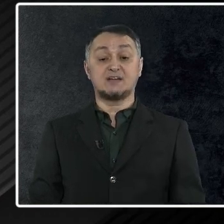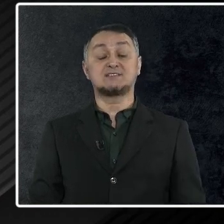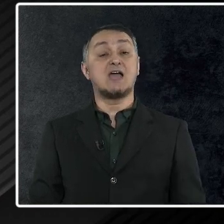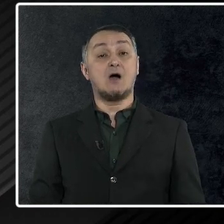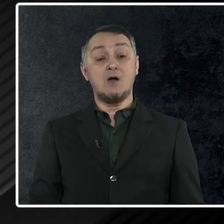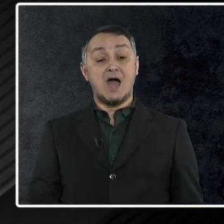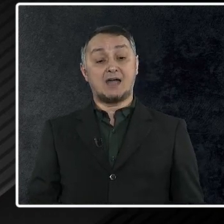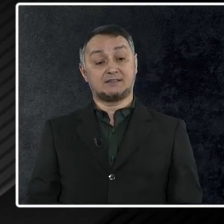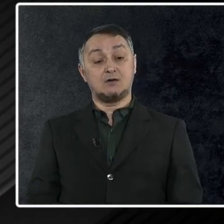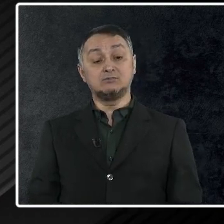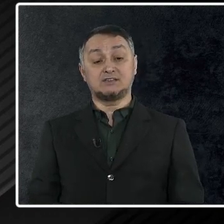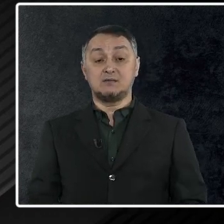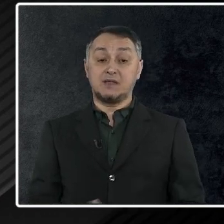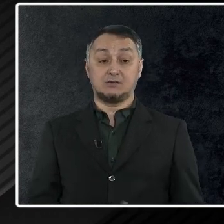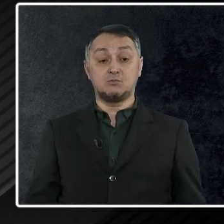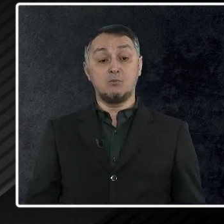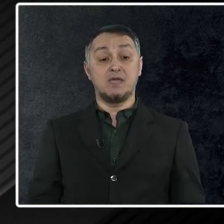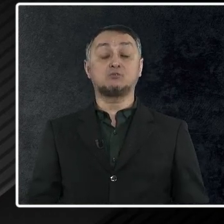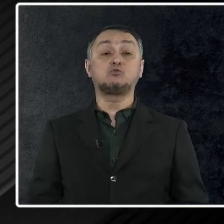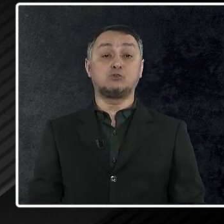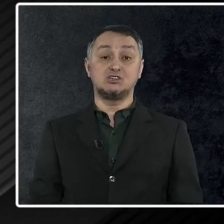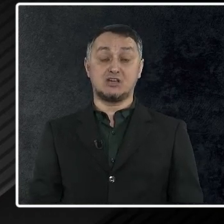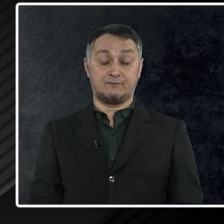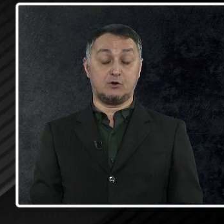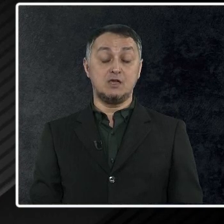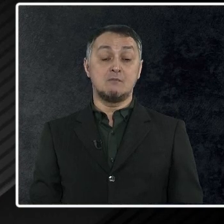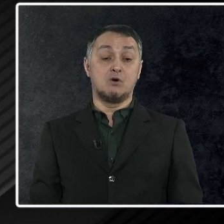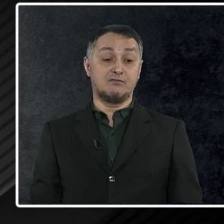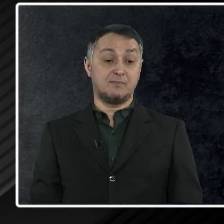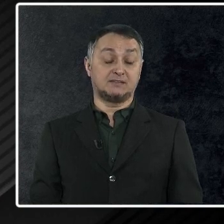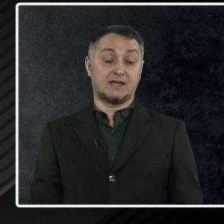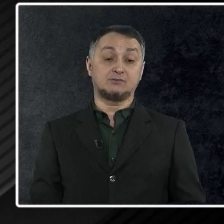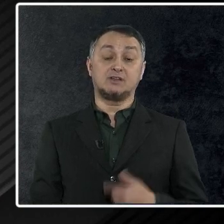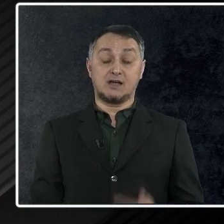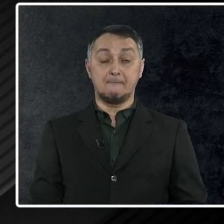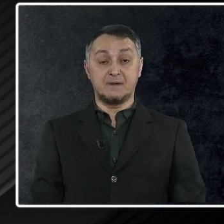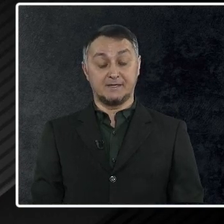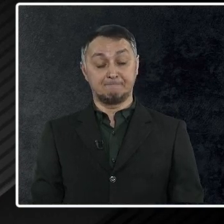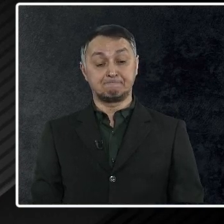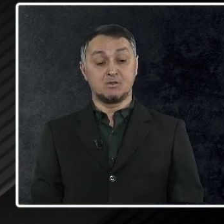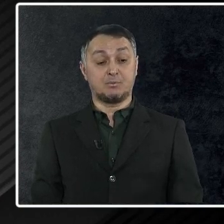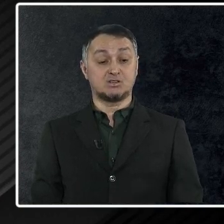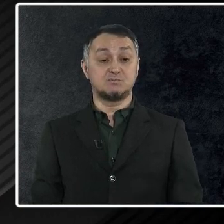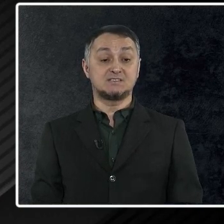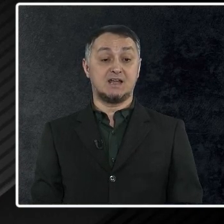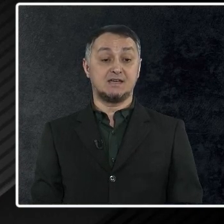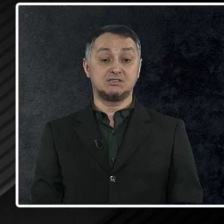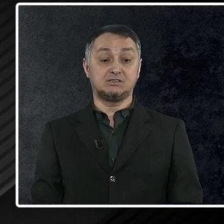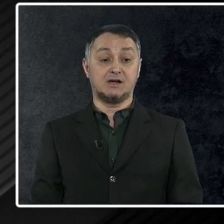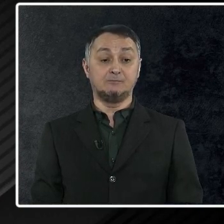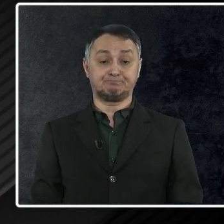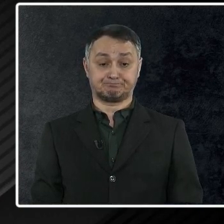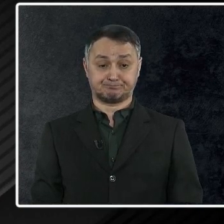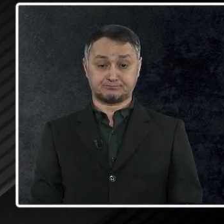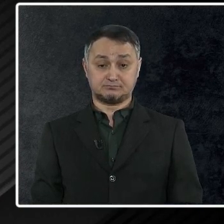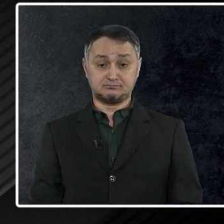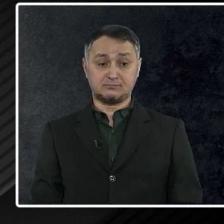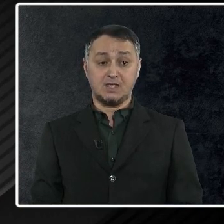relatório parcial até um determinado momento do que já foi movimentado na campanha. No próximo slide,